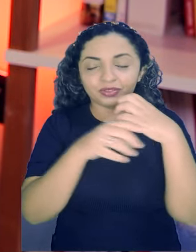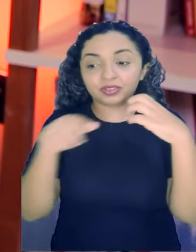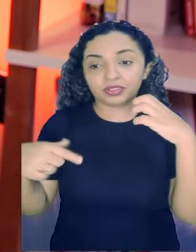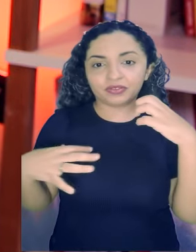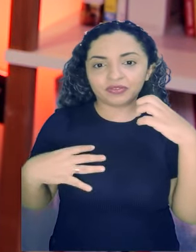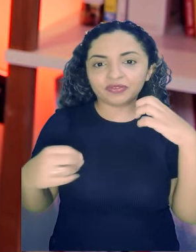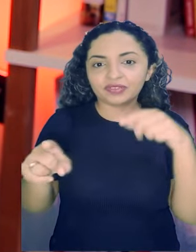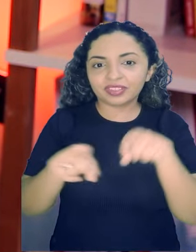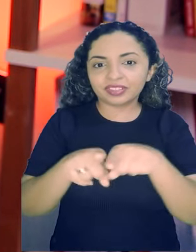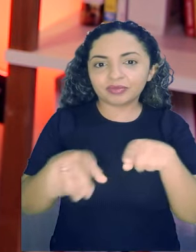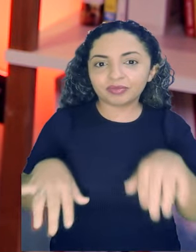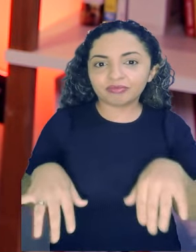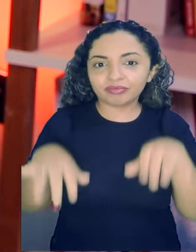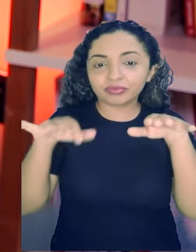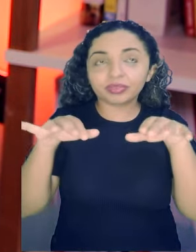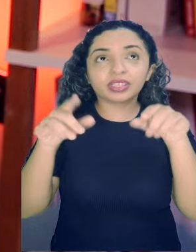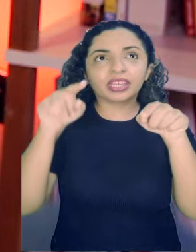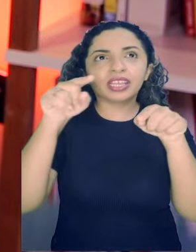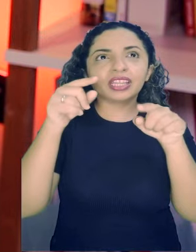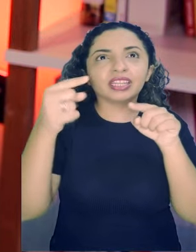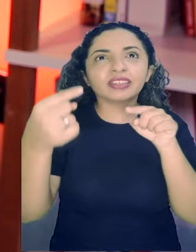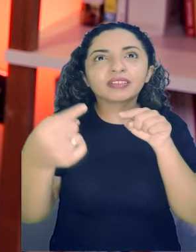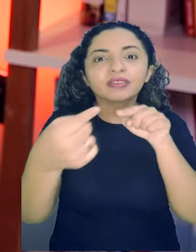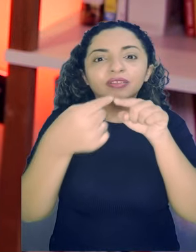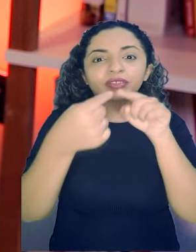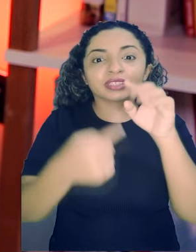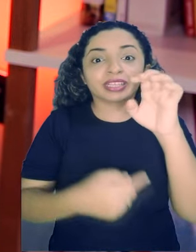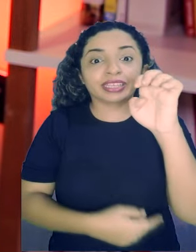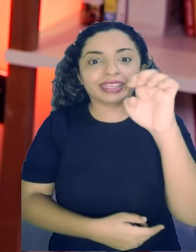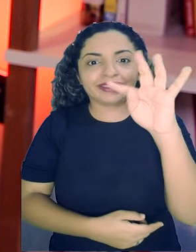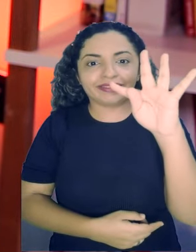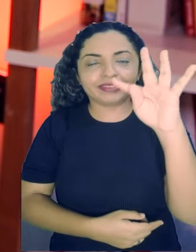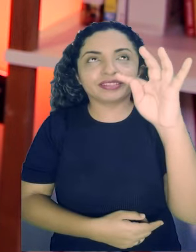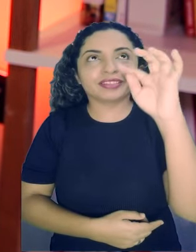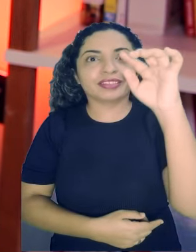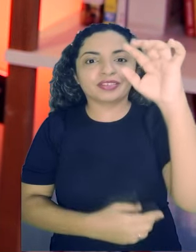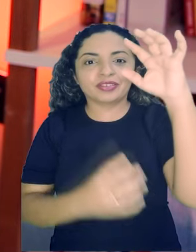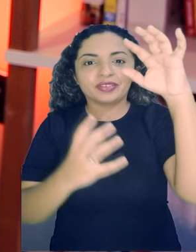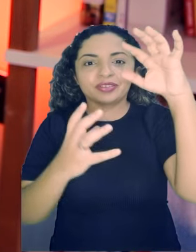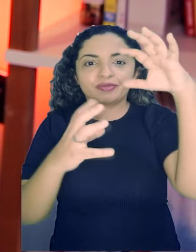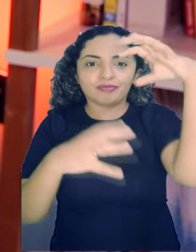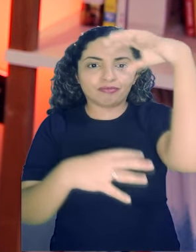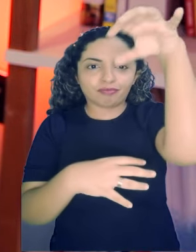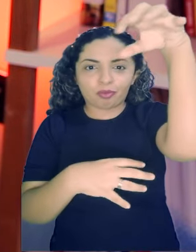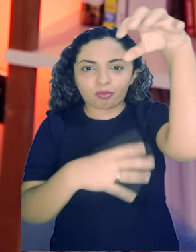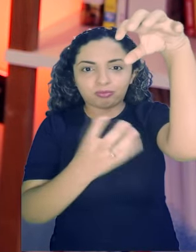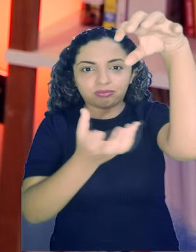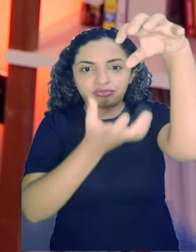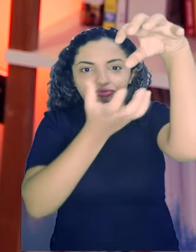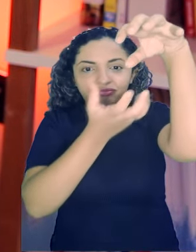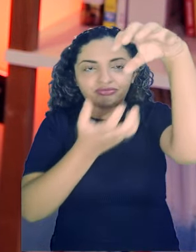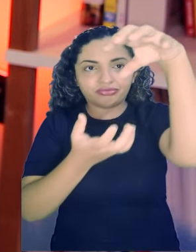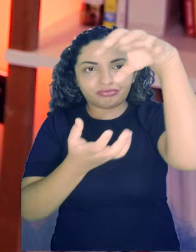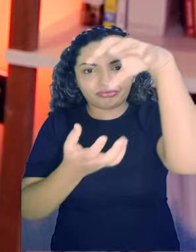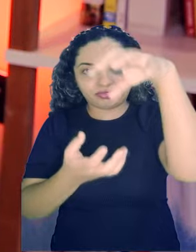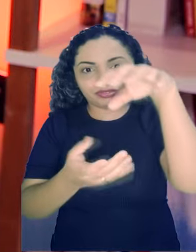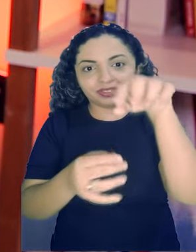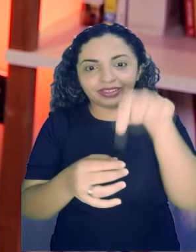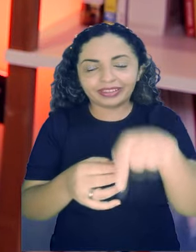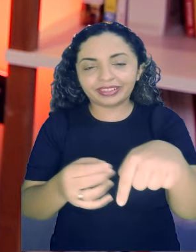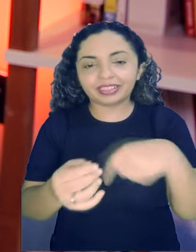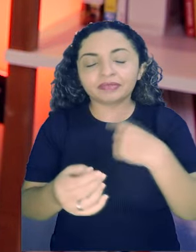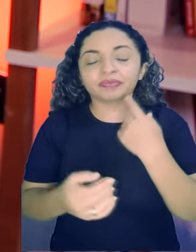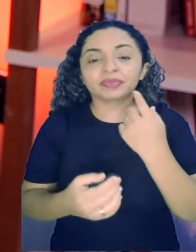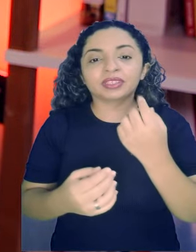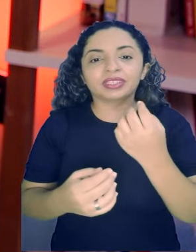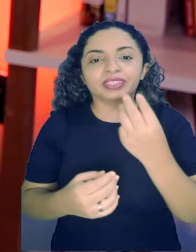torna cientista e faz comunicação com esses extraterrestres. Essa é uma trilogia, o primeiro volume de uma trilogia, o